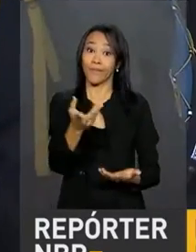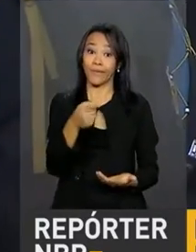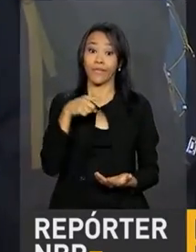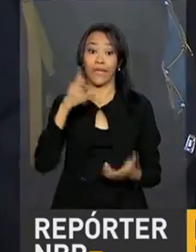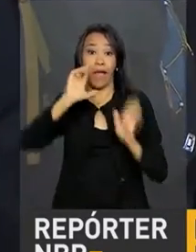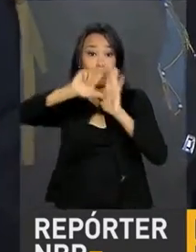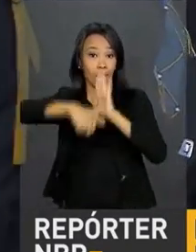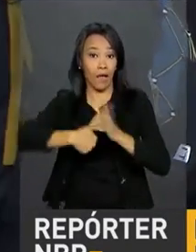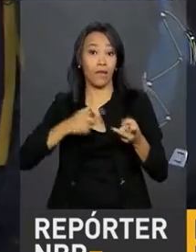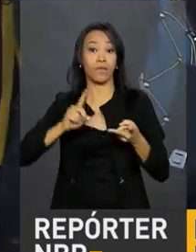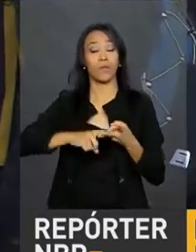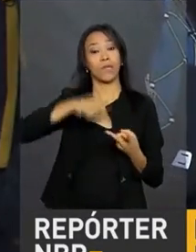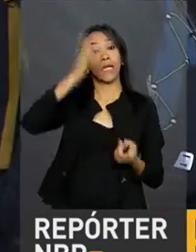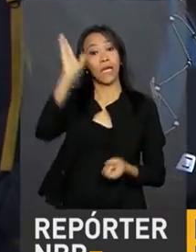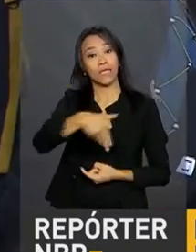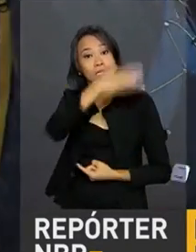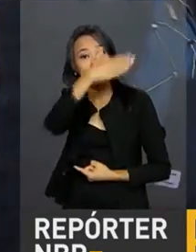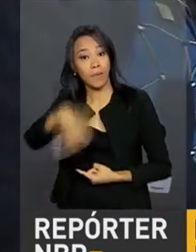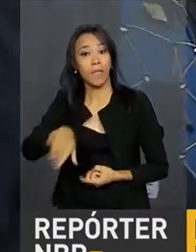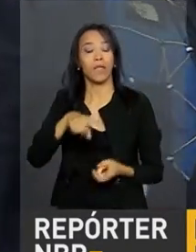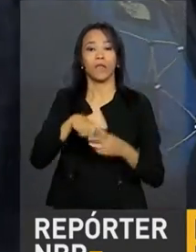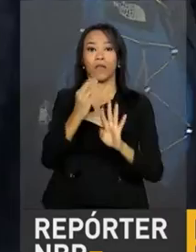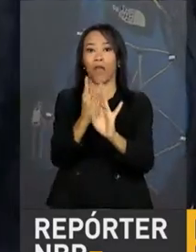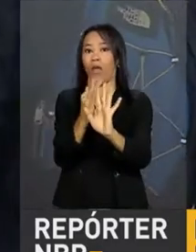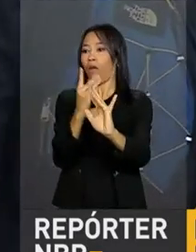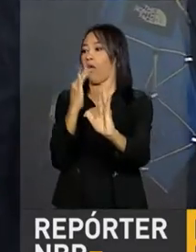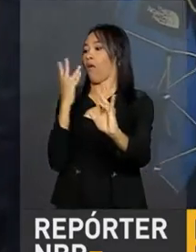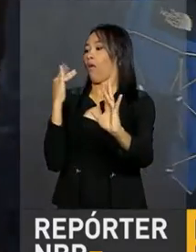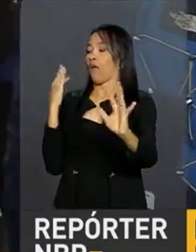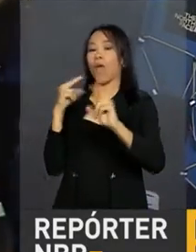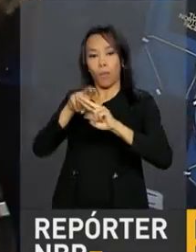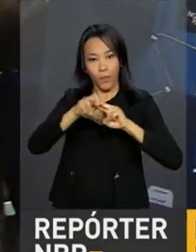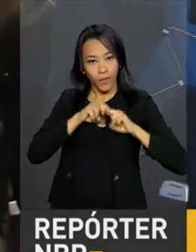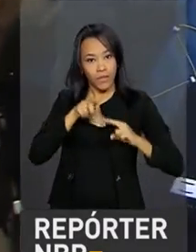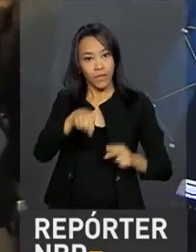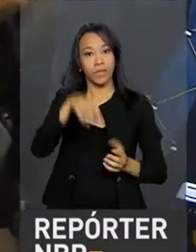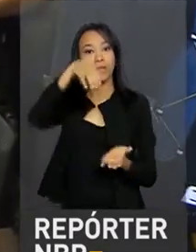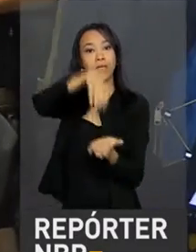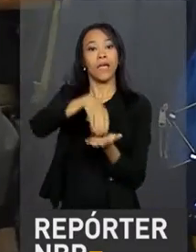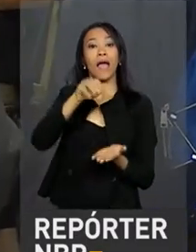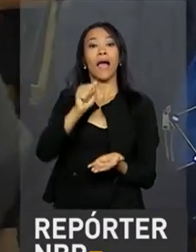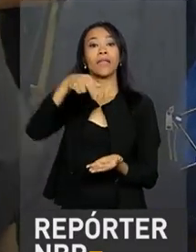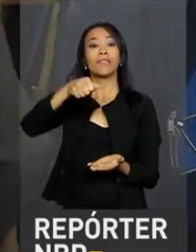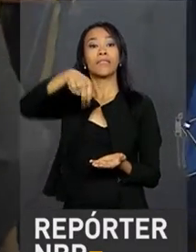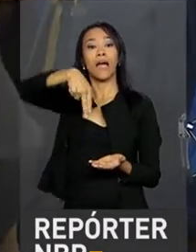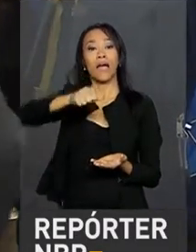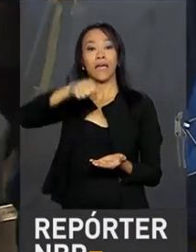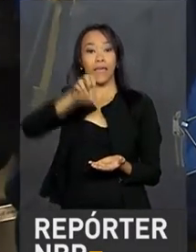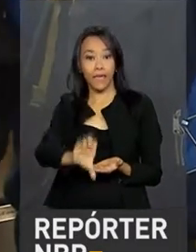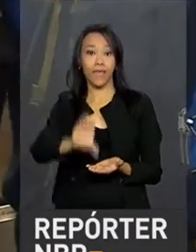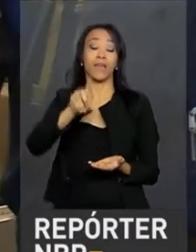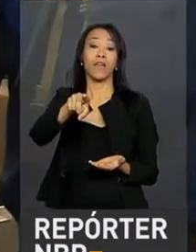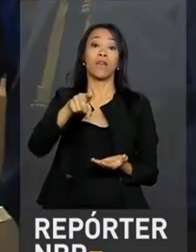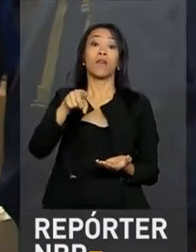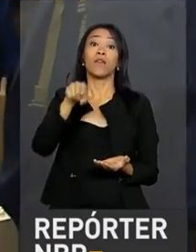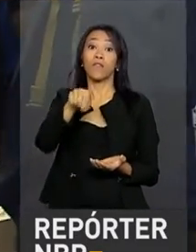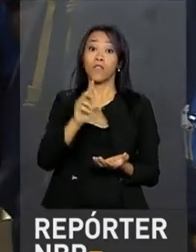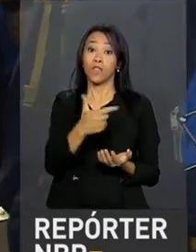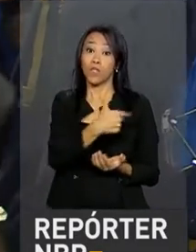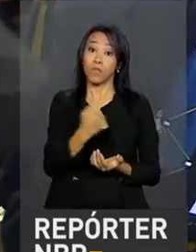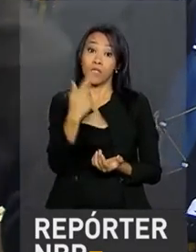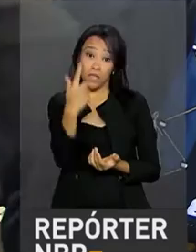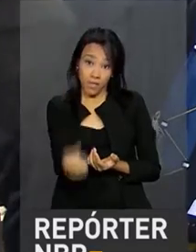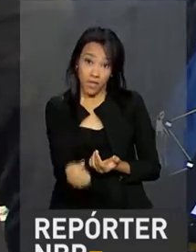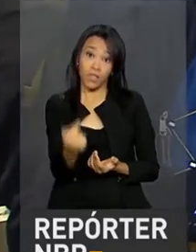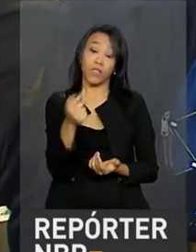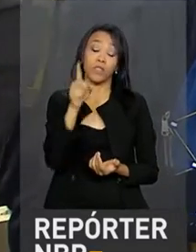atrasos cancelamentos e longas filas e é justamente por isso que a anac está realizando a operação final de ano 2017